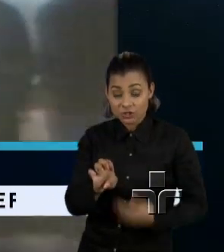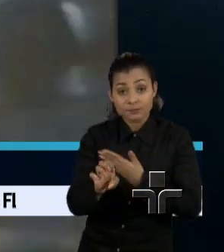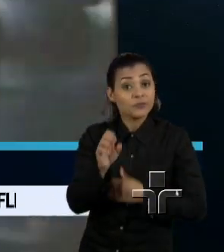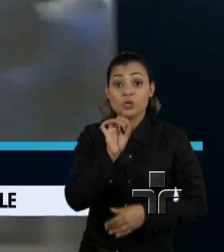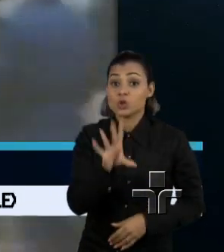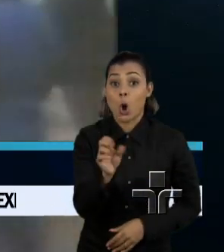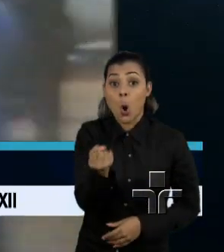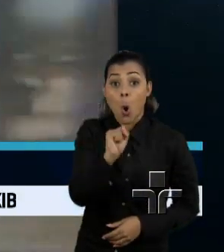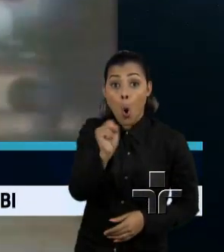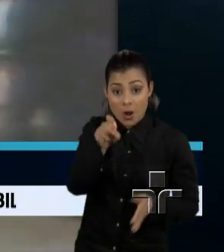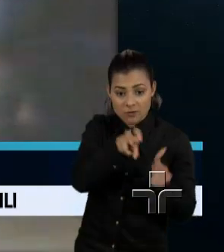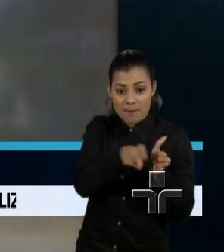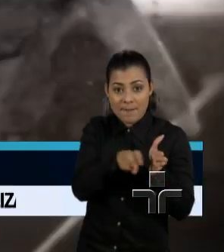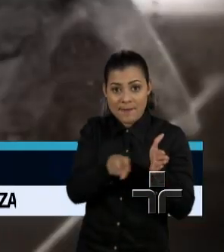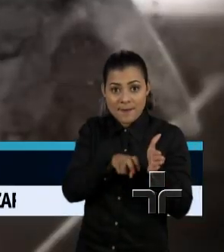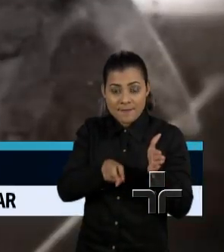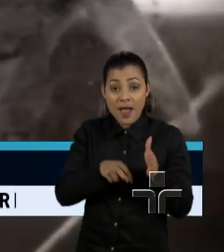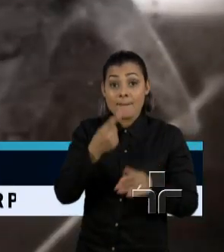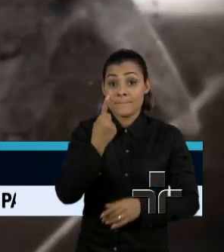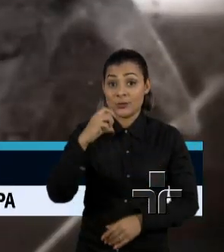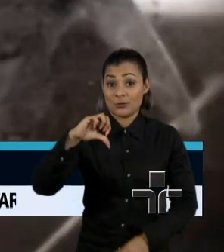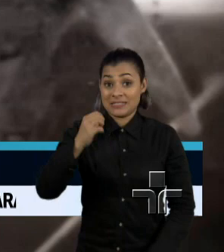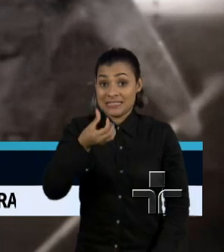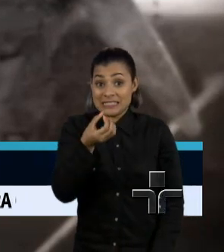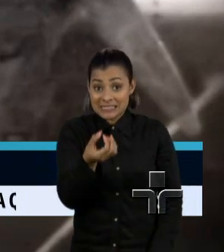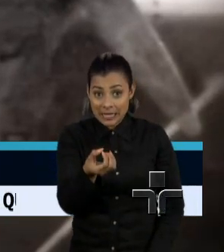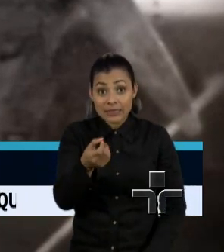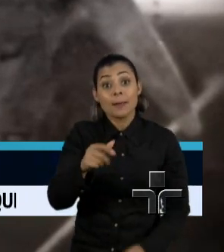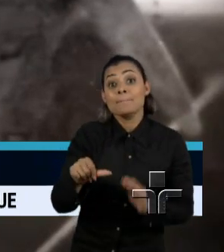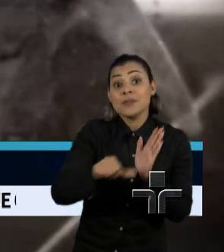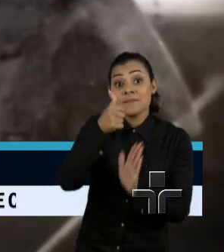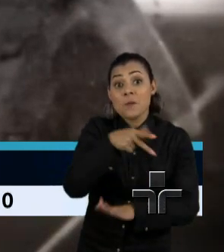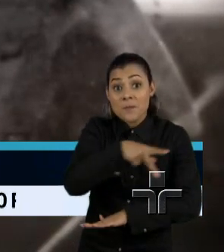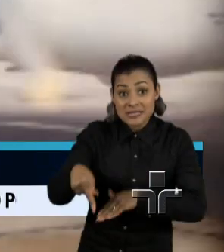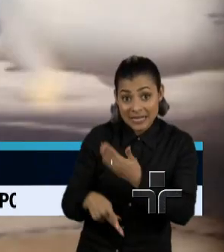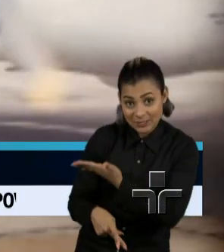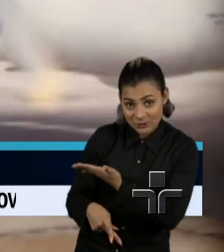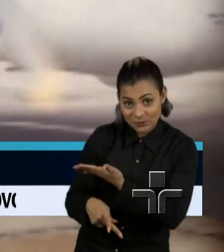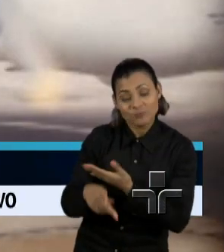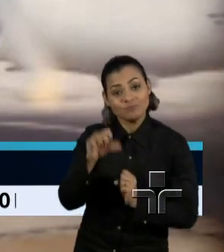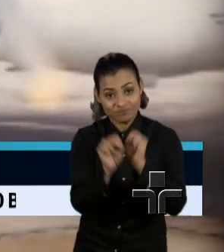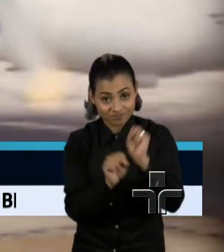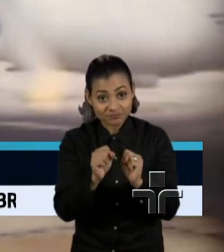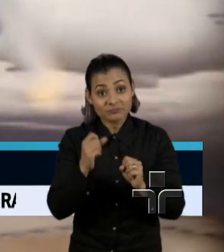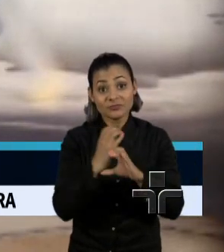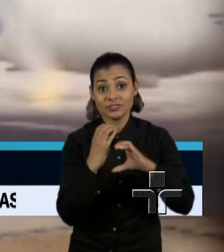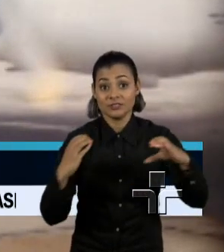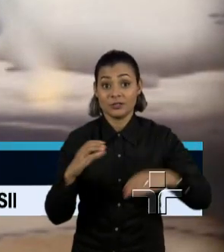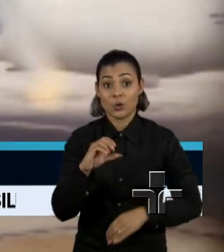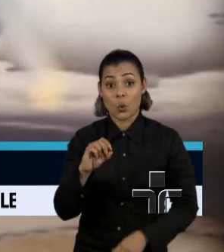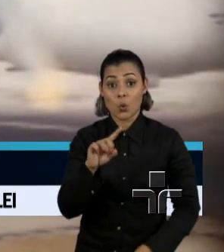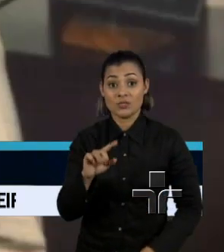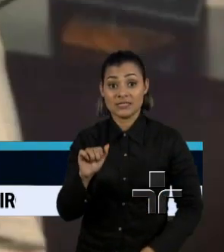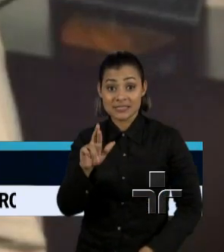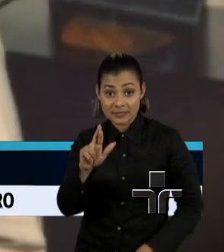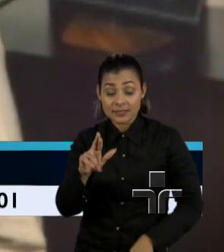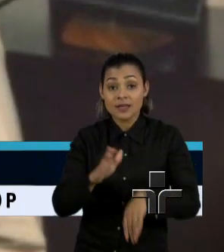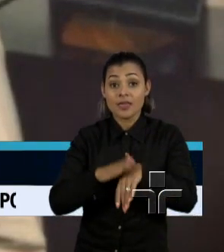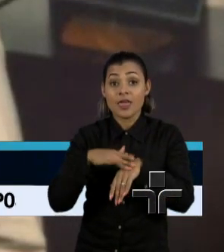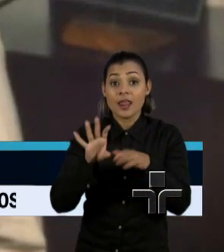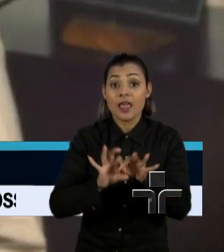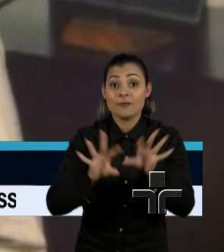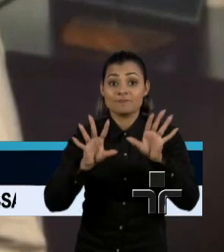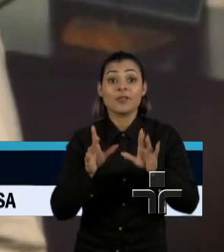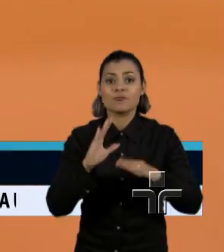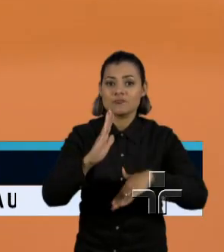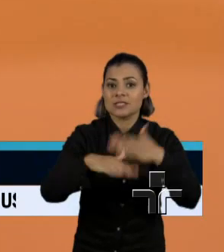8 passageiros nos anos 60. O primeiro presidente da companhia, então estatal, foi o engenheiro Osiris Silva, que havia liderado o desenvolvimento